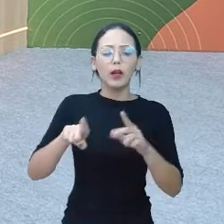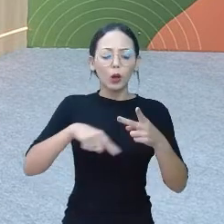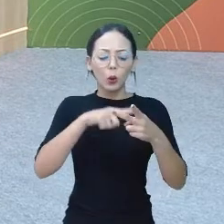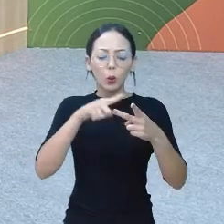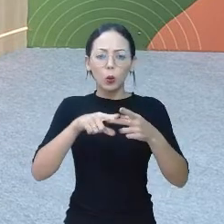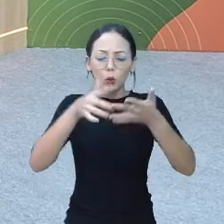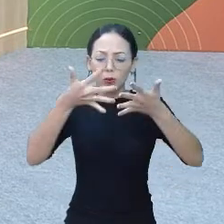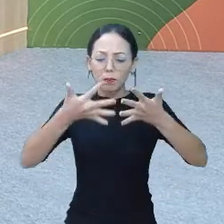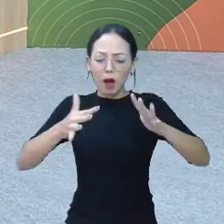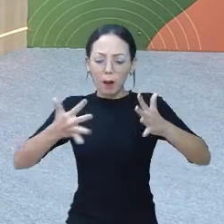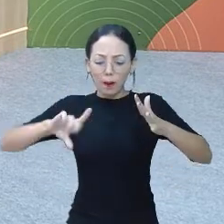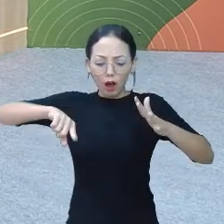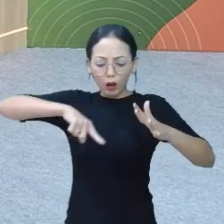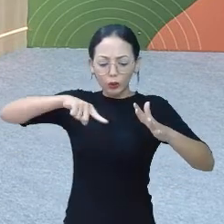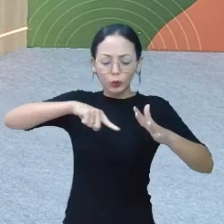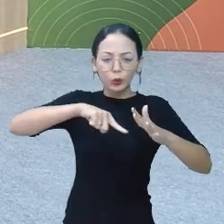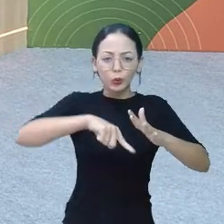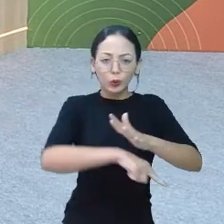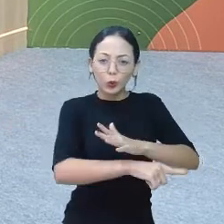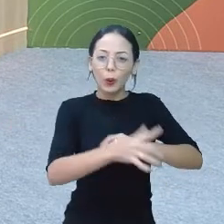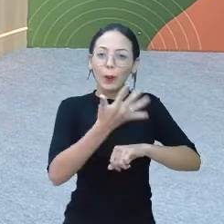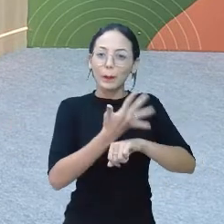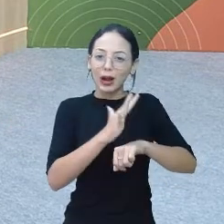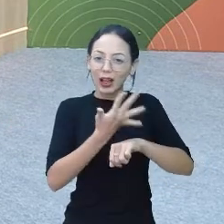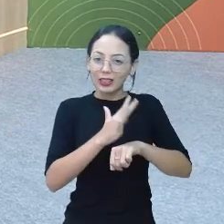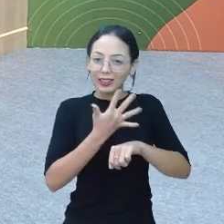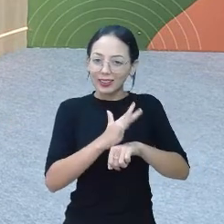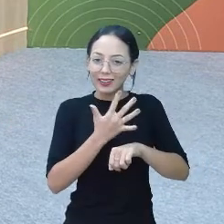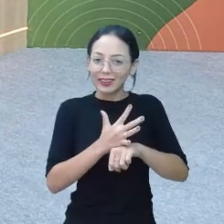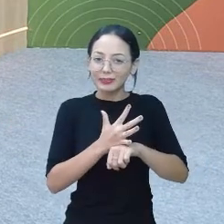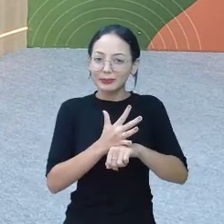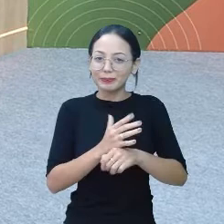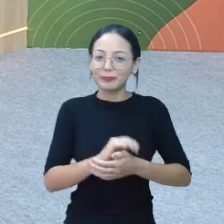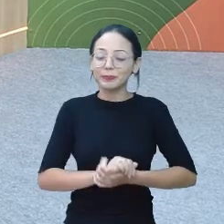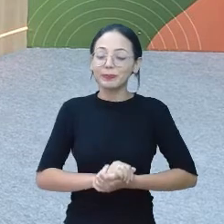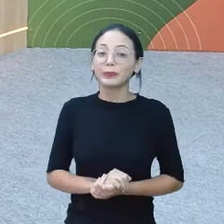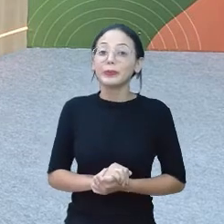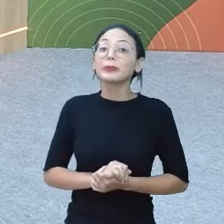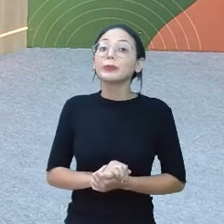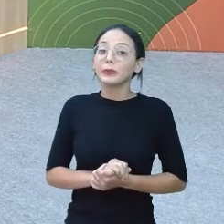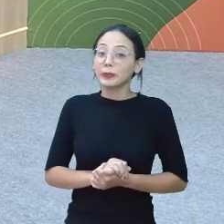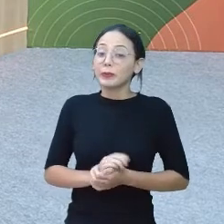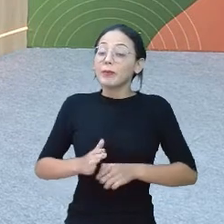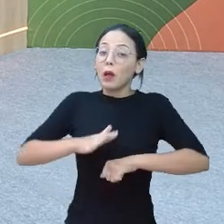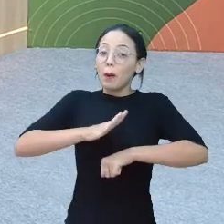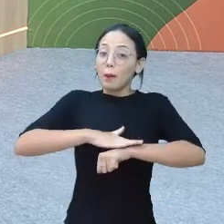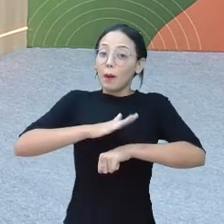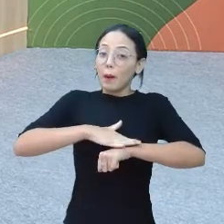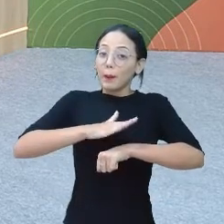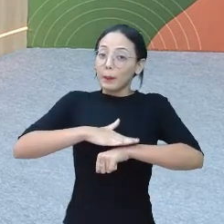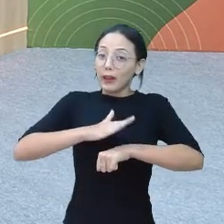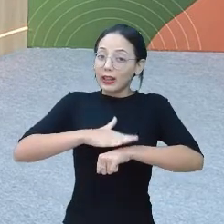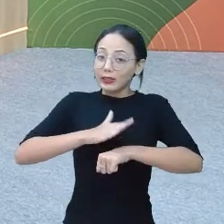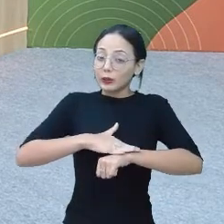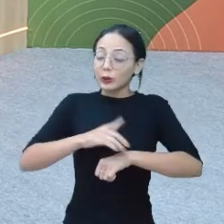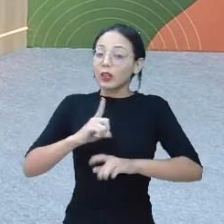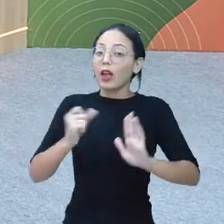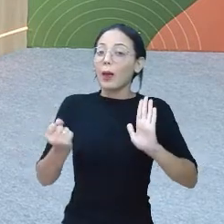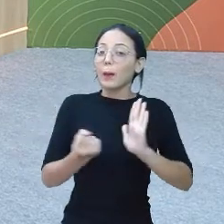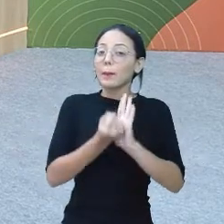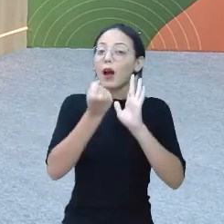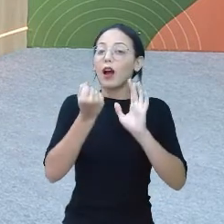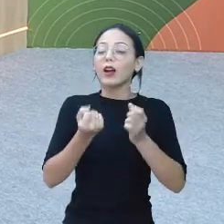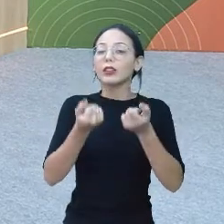é onde ele pratica suas atividades aí como super-herói. O tempo narrativo, né? A gente tem a marca aí